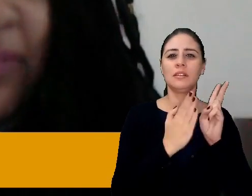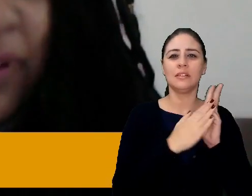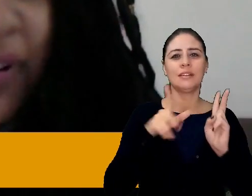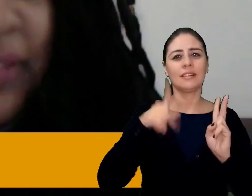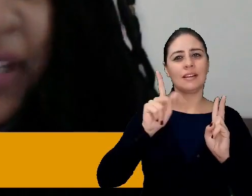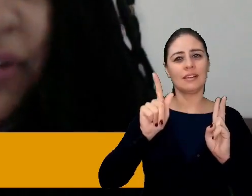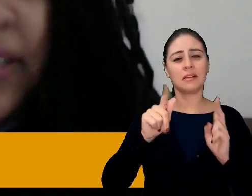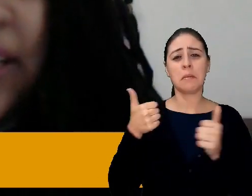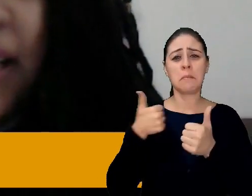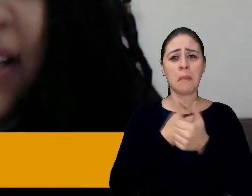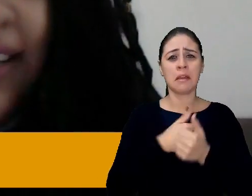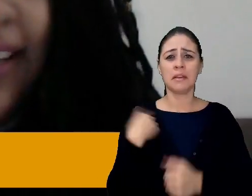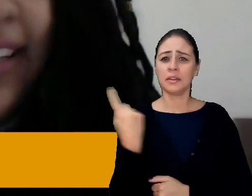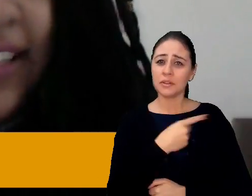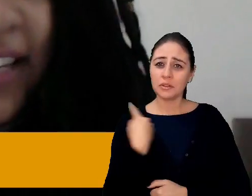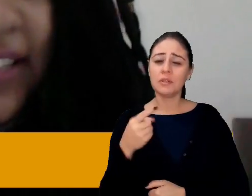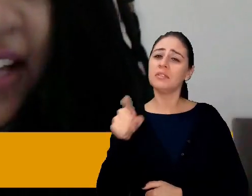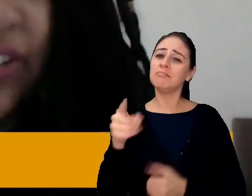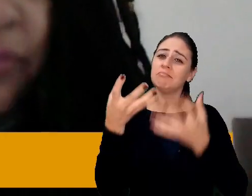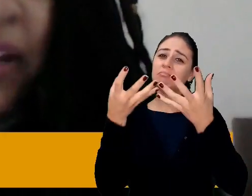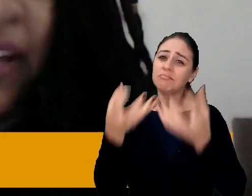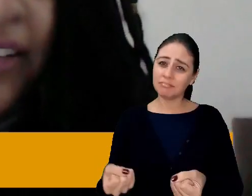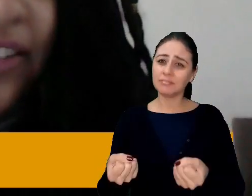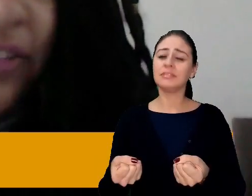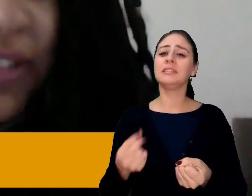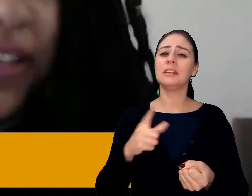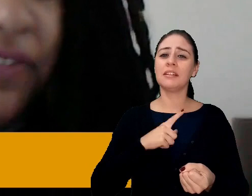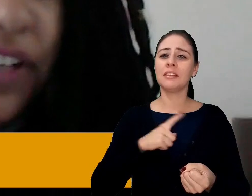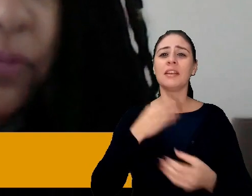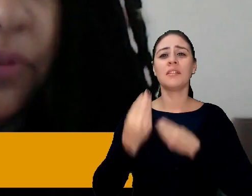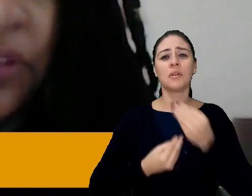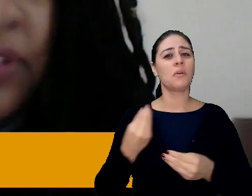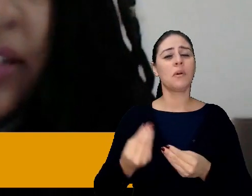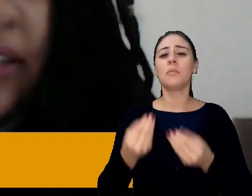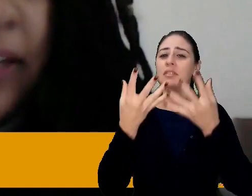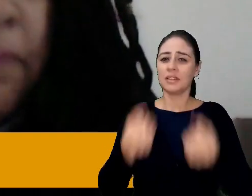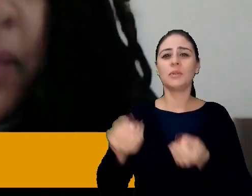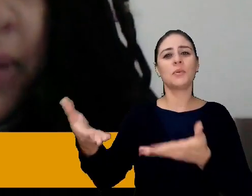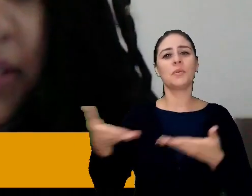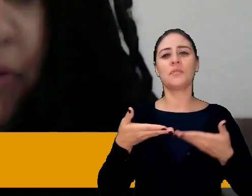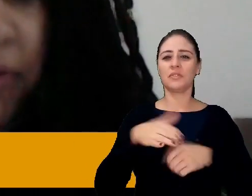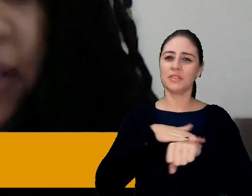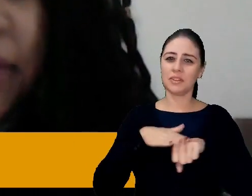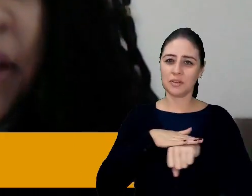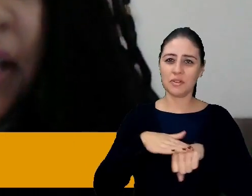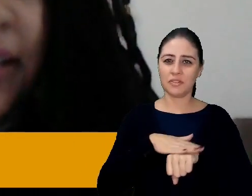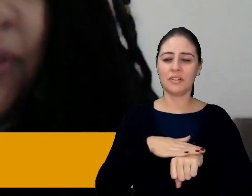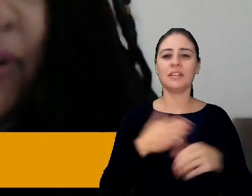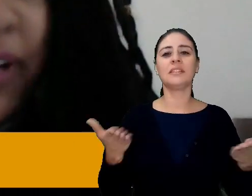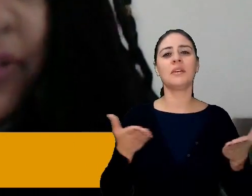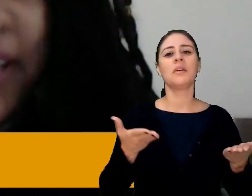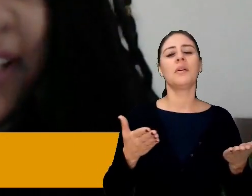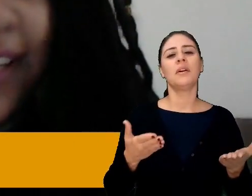alguém aqui próximo a nós, e nesse aceite de que você teve, né, de pronto a nos atender para essa conversa.